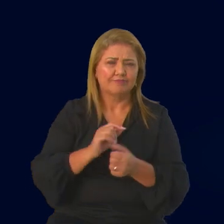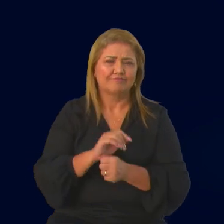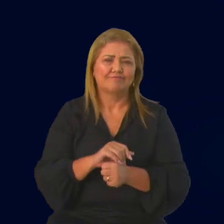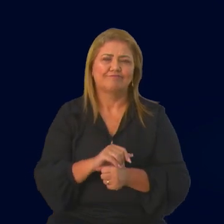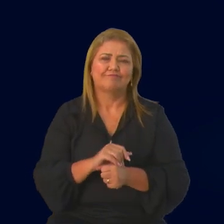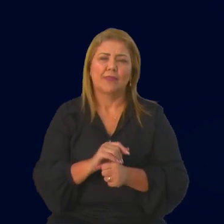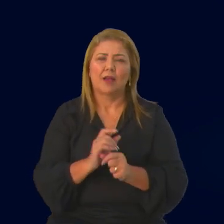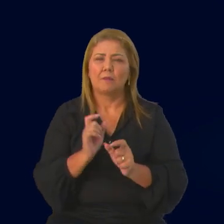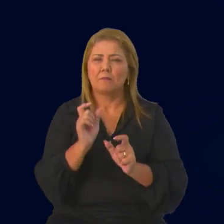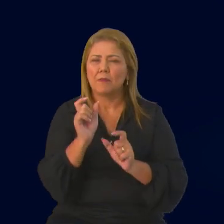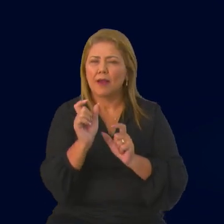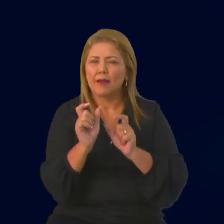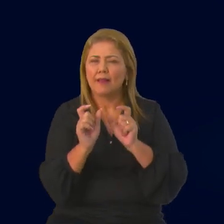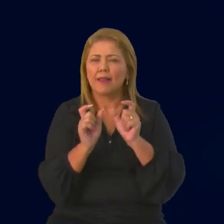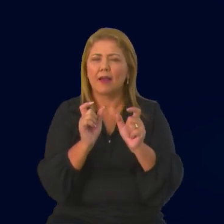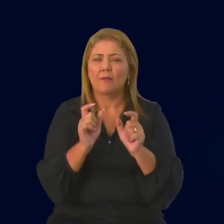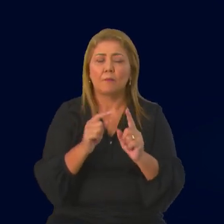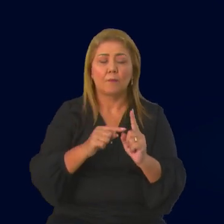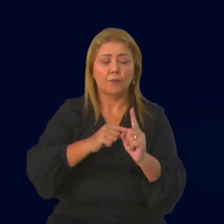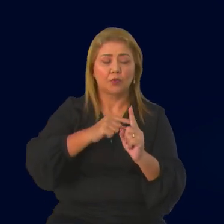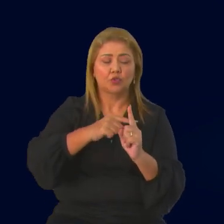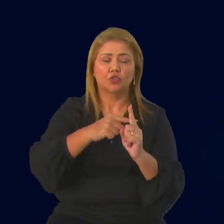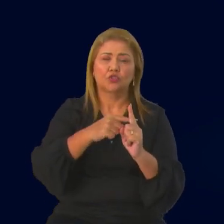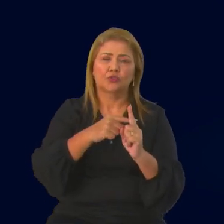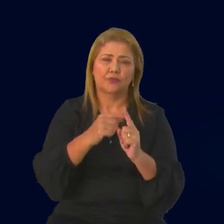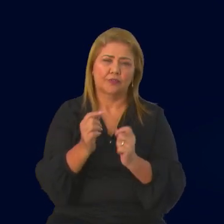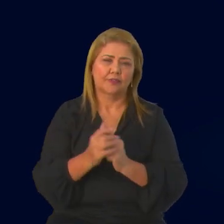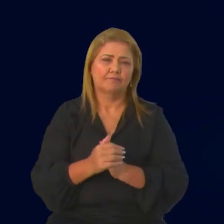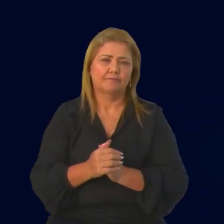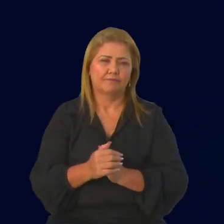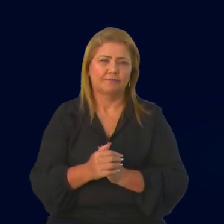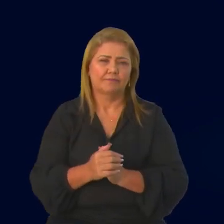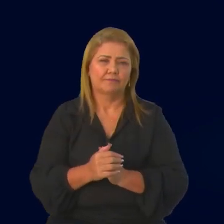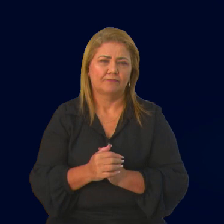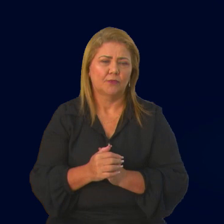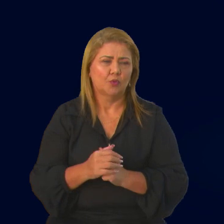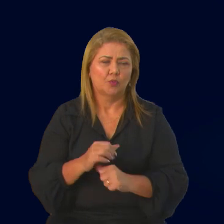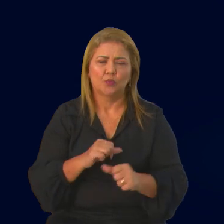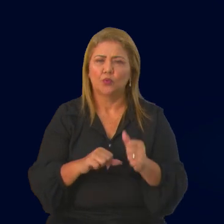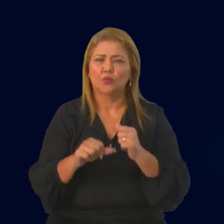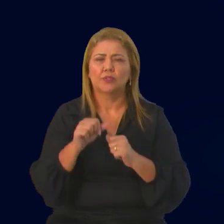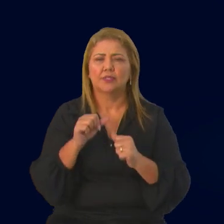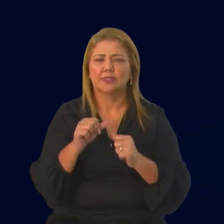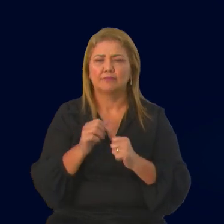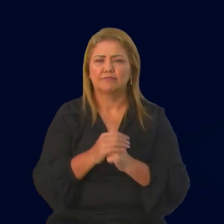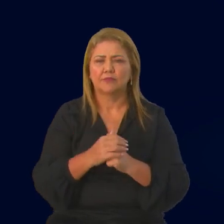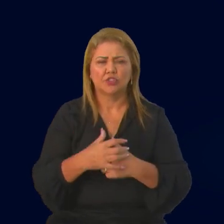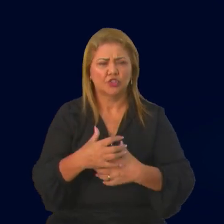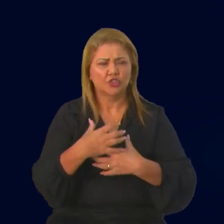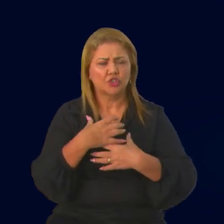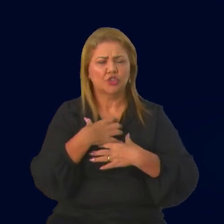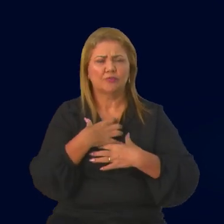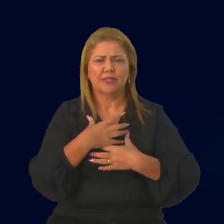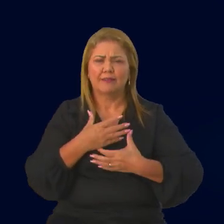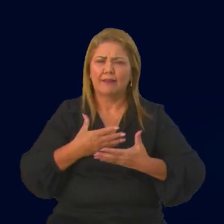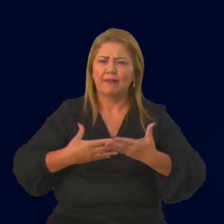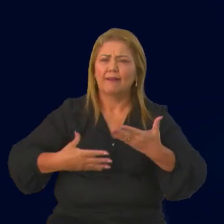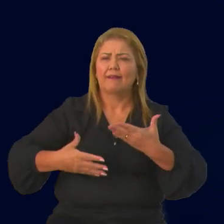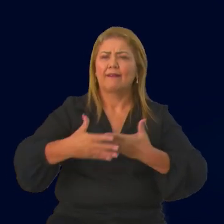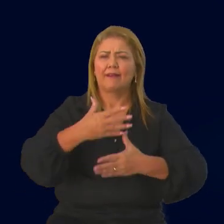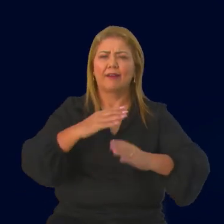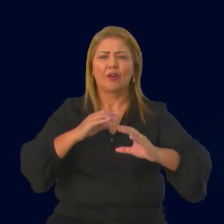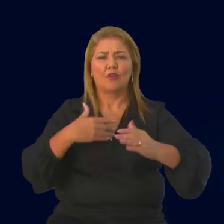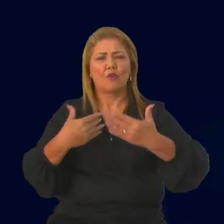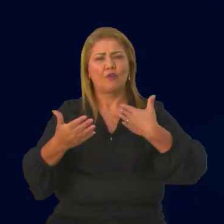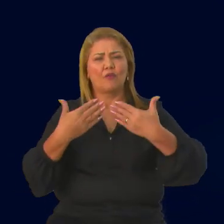palavra negativa por uma palavra positiva e tudo muda. O sentimento envolvido na conversa